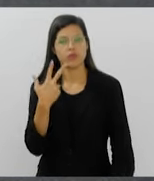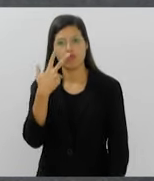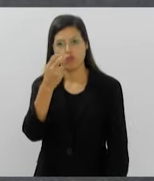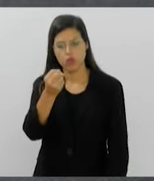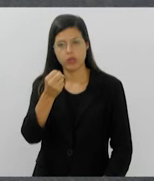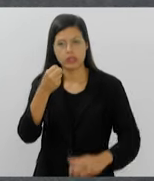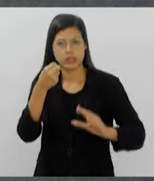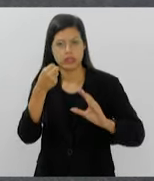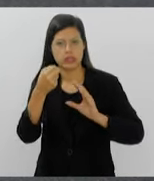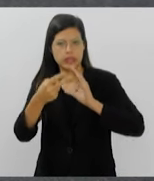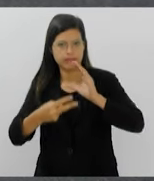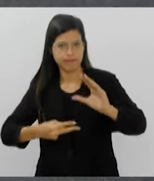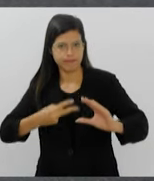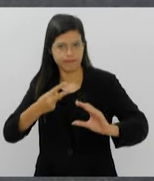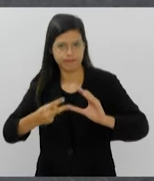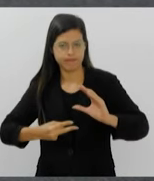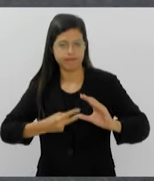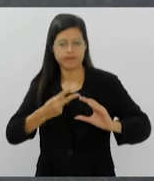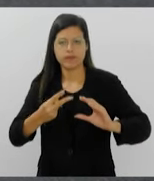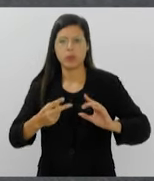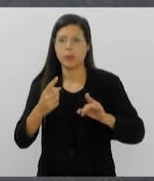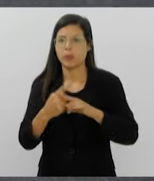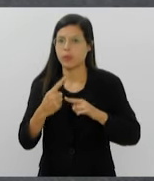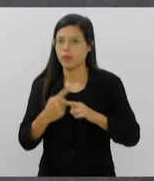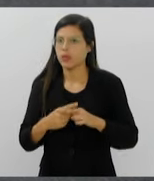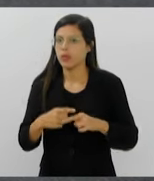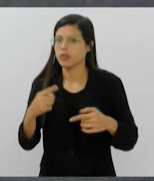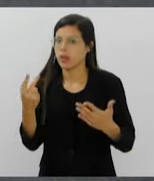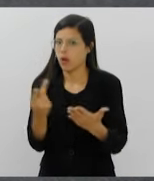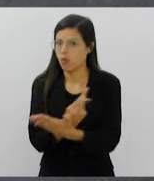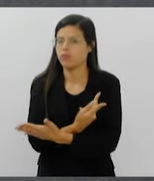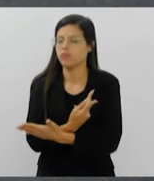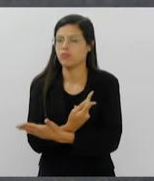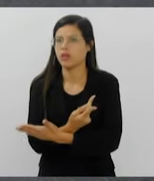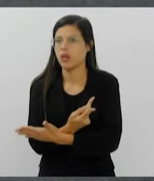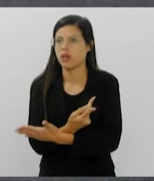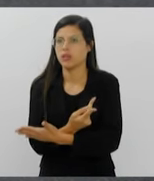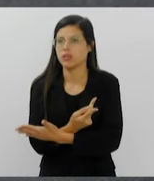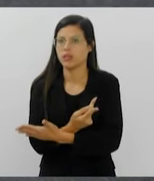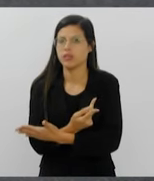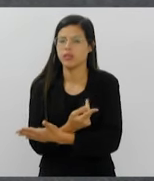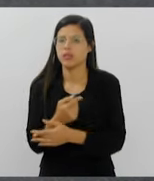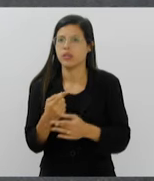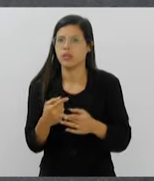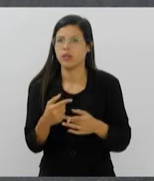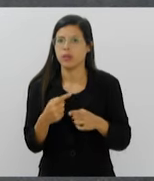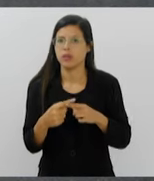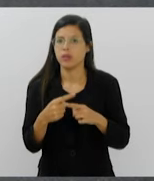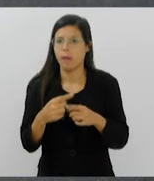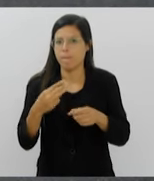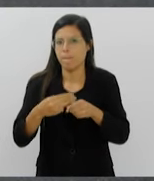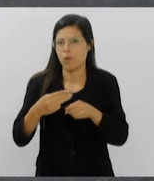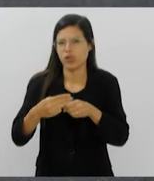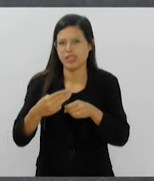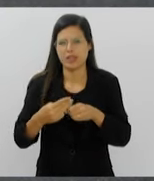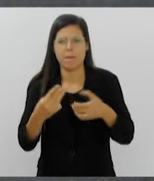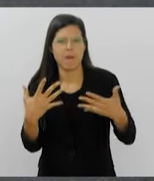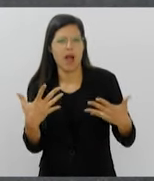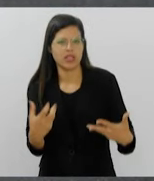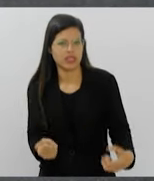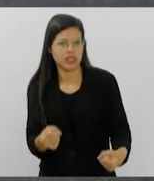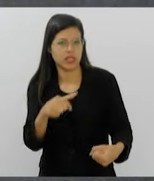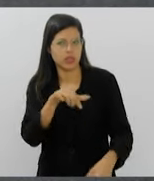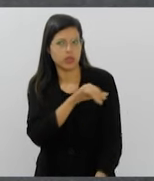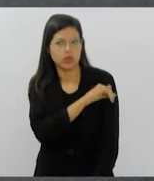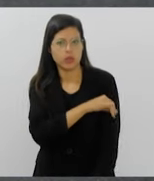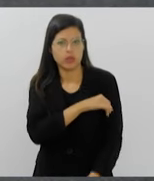Municipal, porque essa excrescência acontece, por muitas vezes também, com a complacência dos municípios. Aqui no Rio de